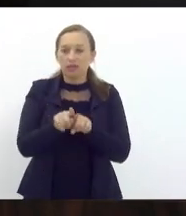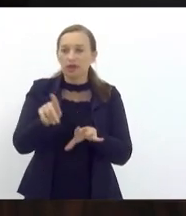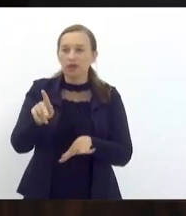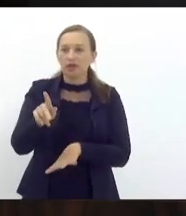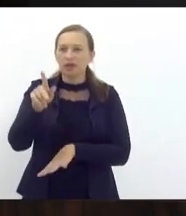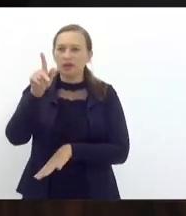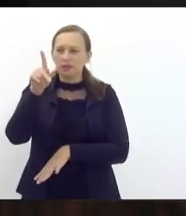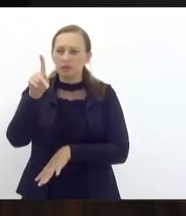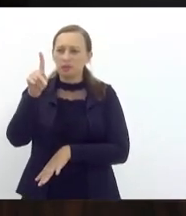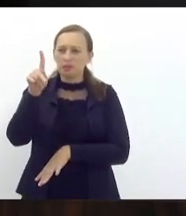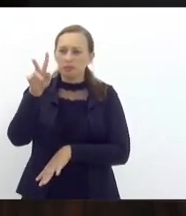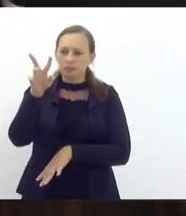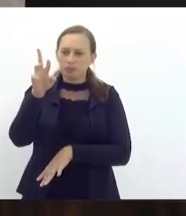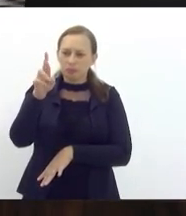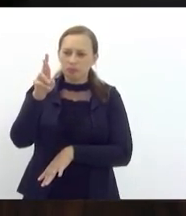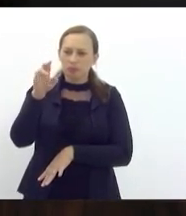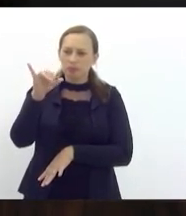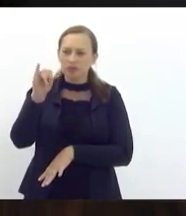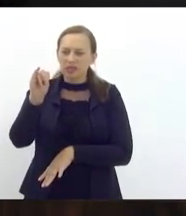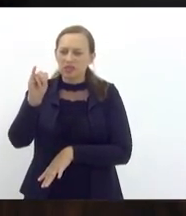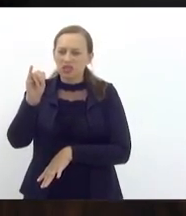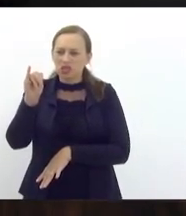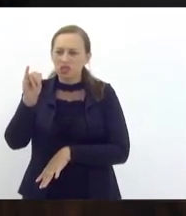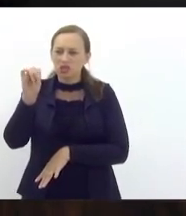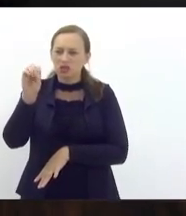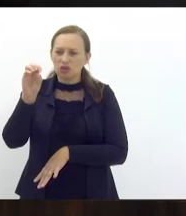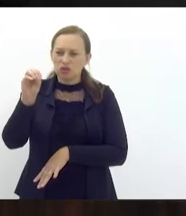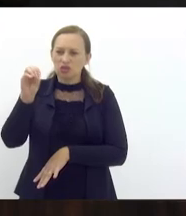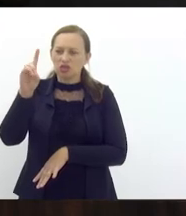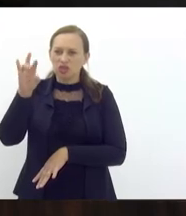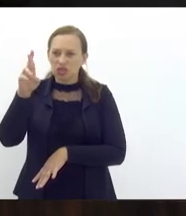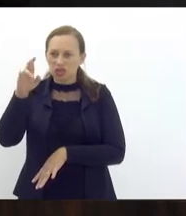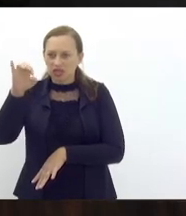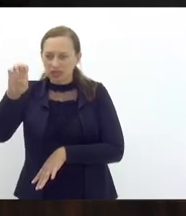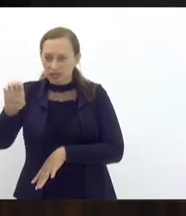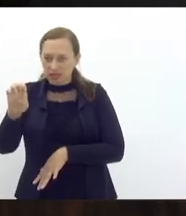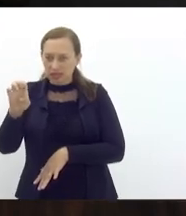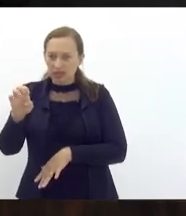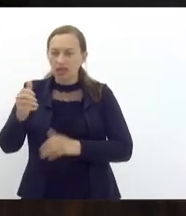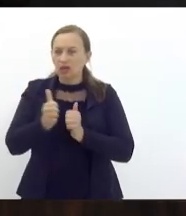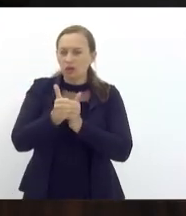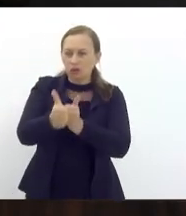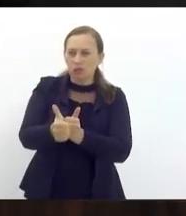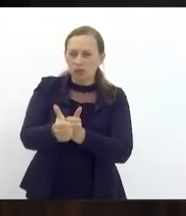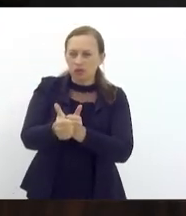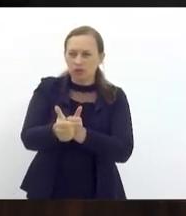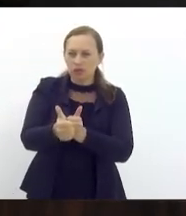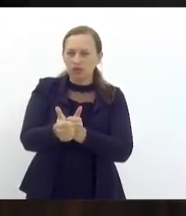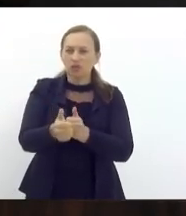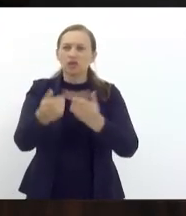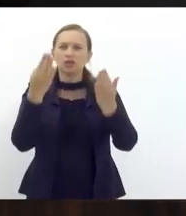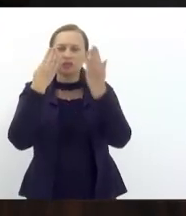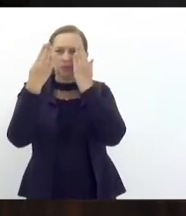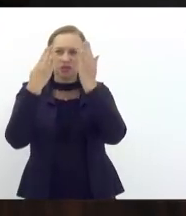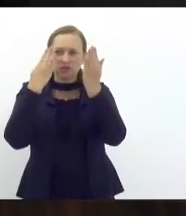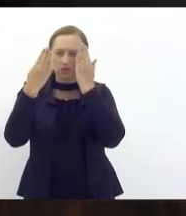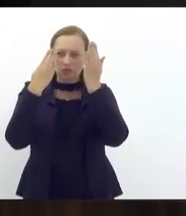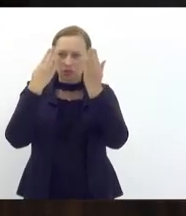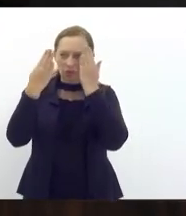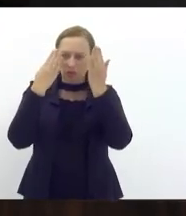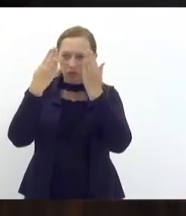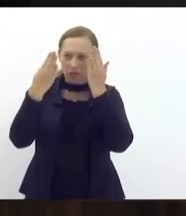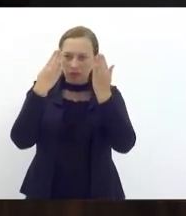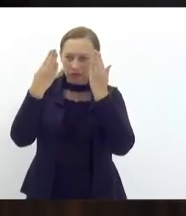psoríase da marcação de consultas dermatológicas e no acompanhamento de psicólogo psicólogo nas redes